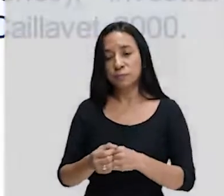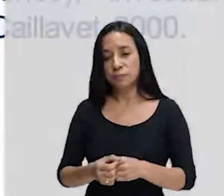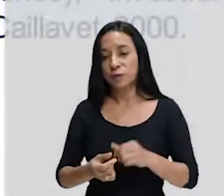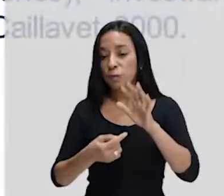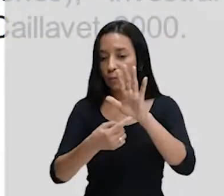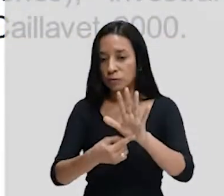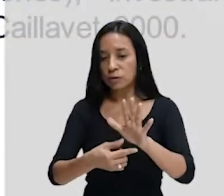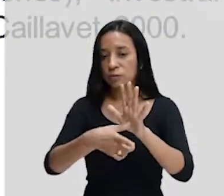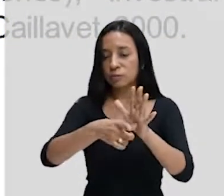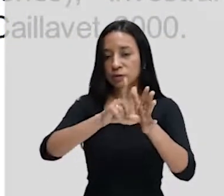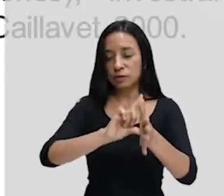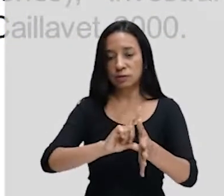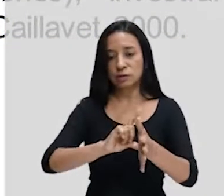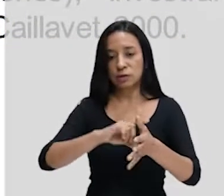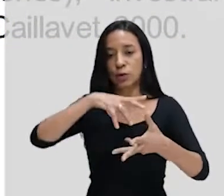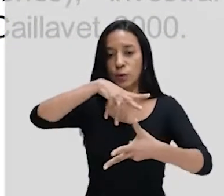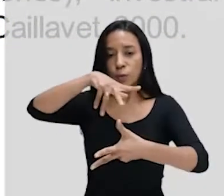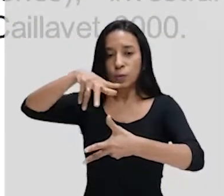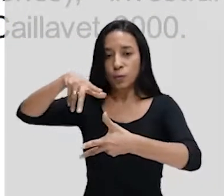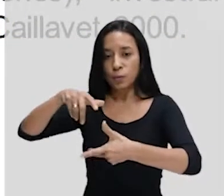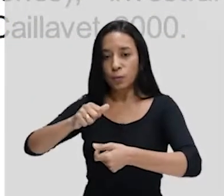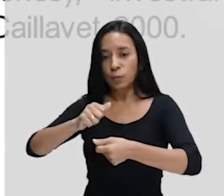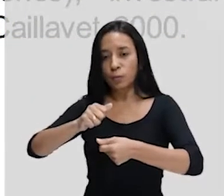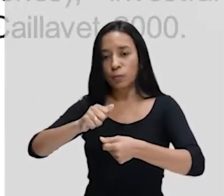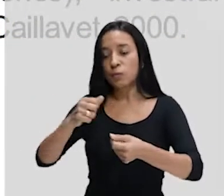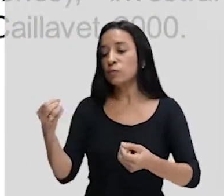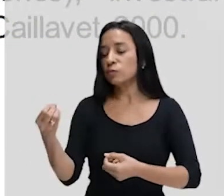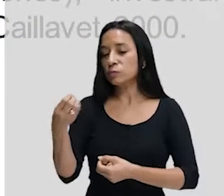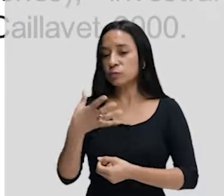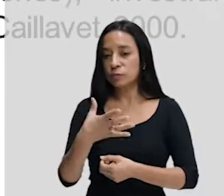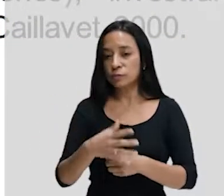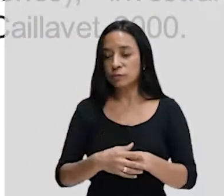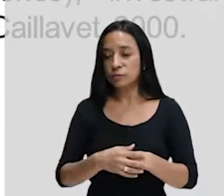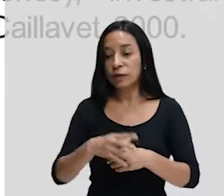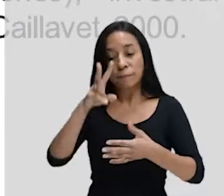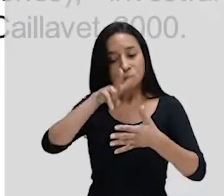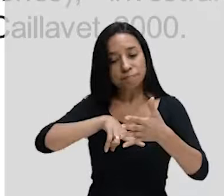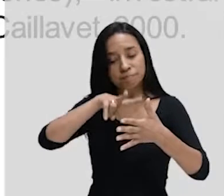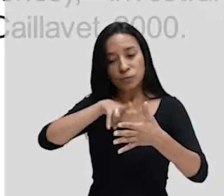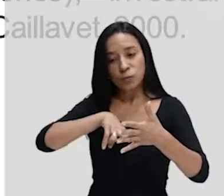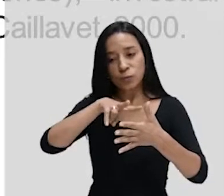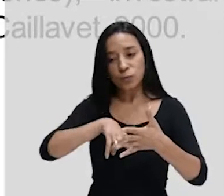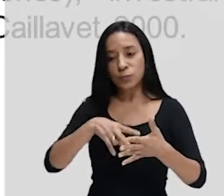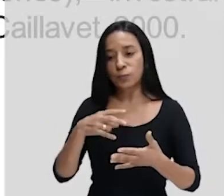passado. En un mundo nuevo, en el que el idioma